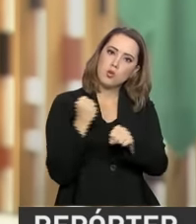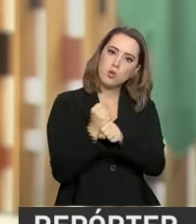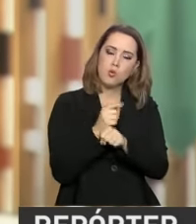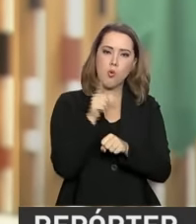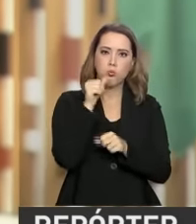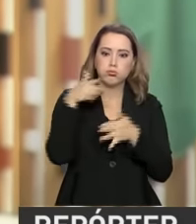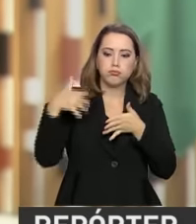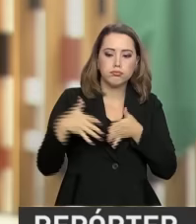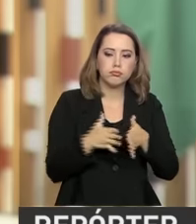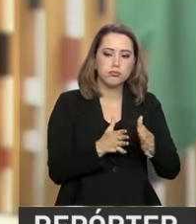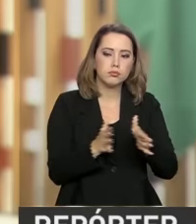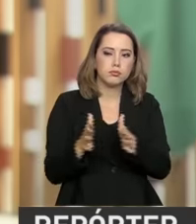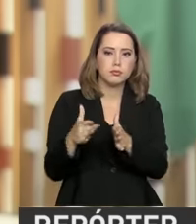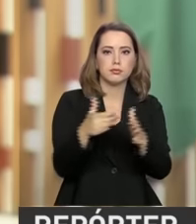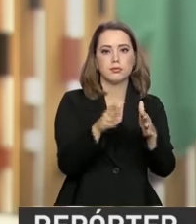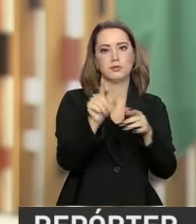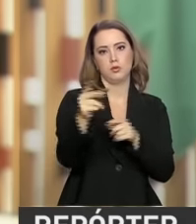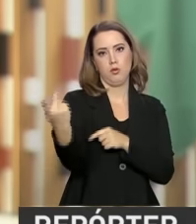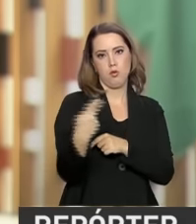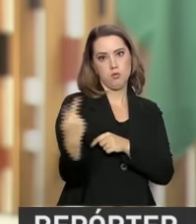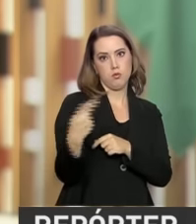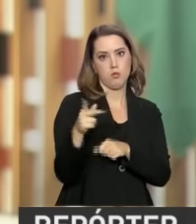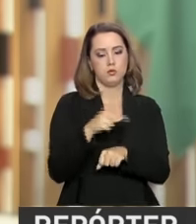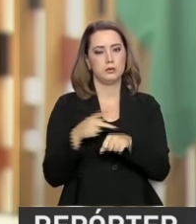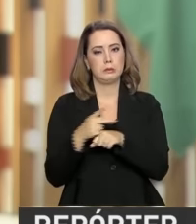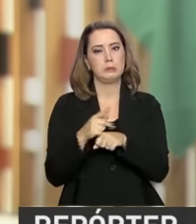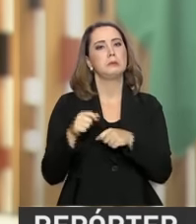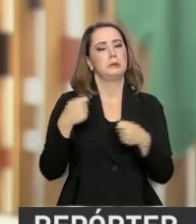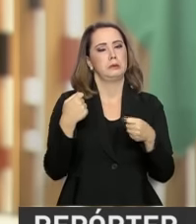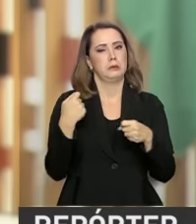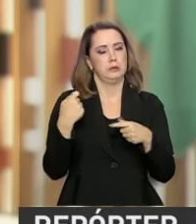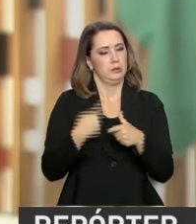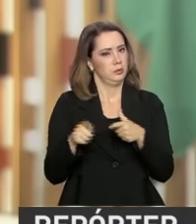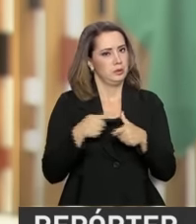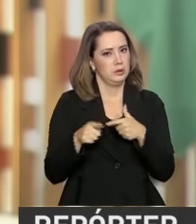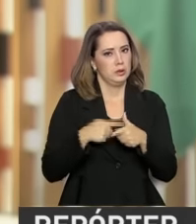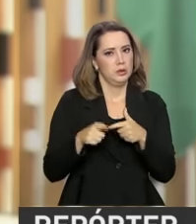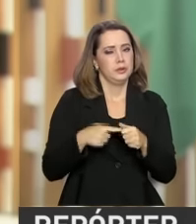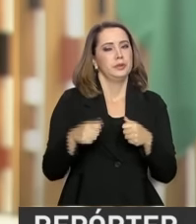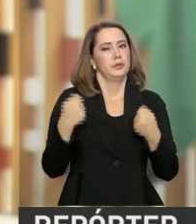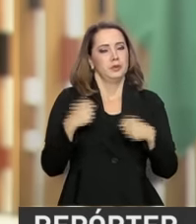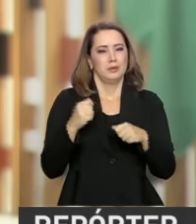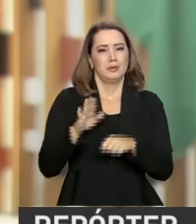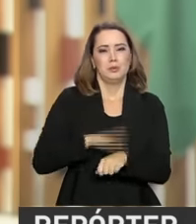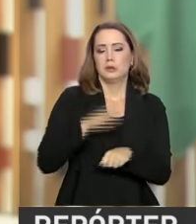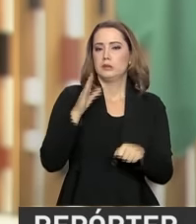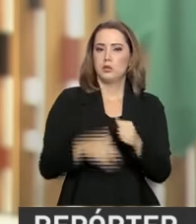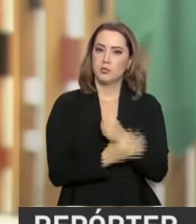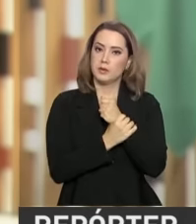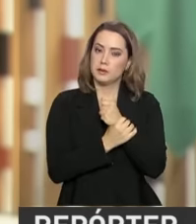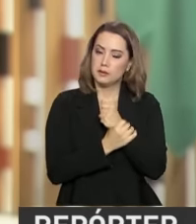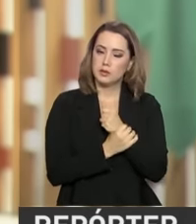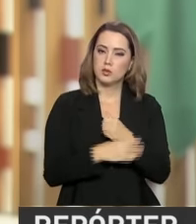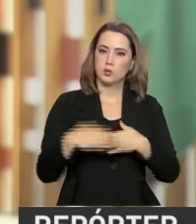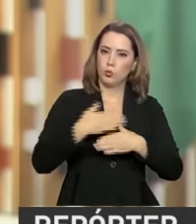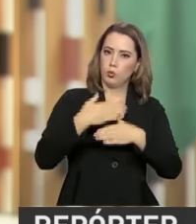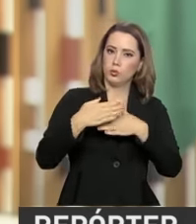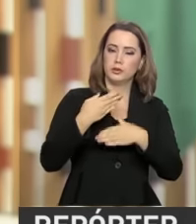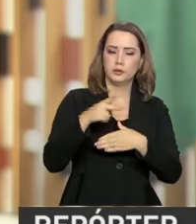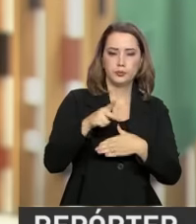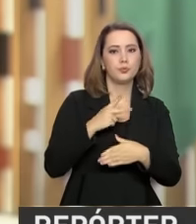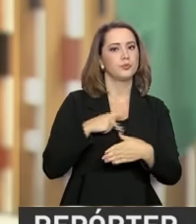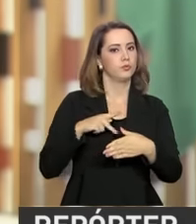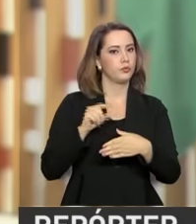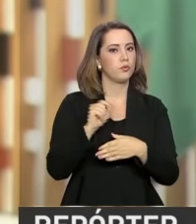entre os dois países discutiram medidas de combate ao contrabando e reforço da segurança nas fronteiras e falaram sobre possibilidades de